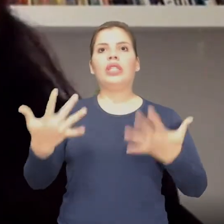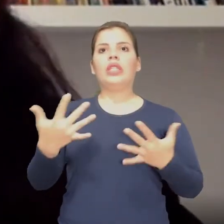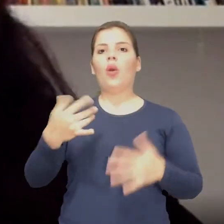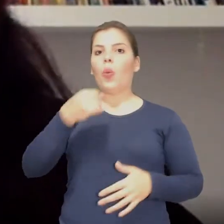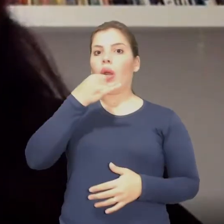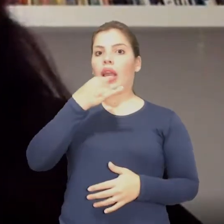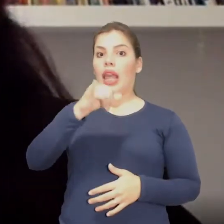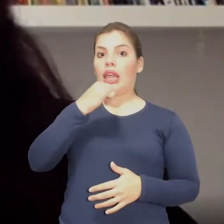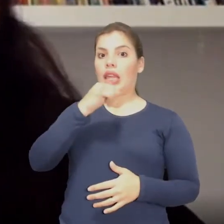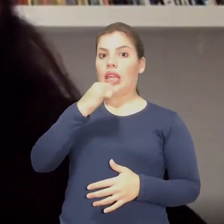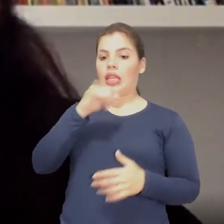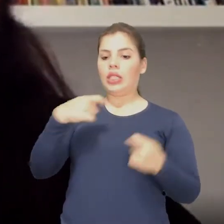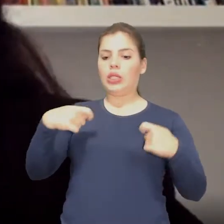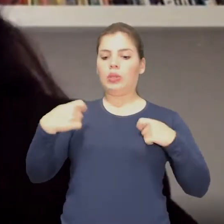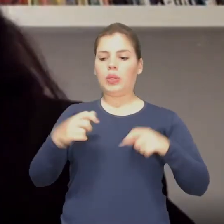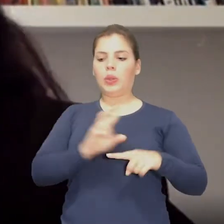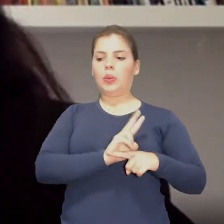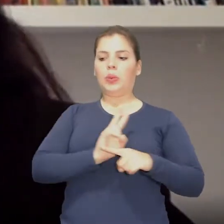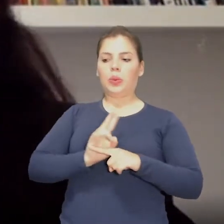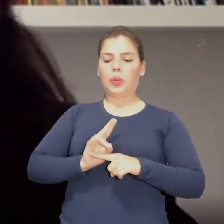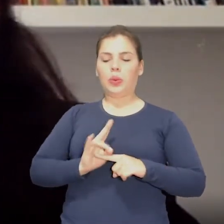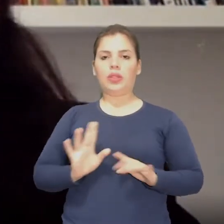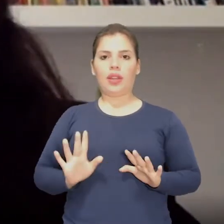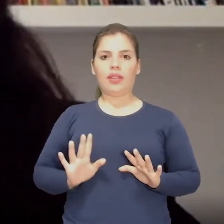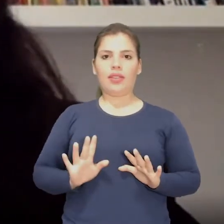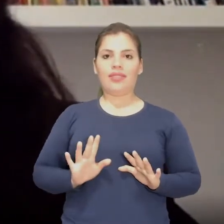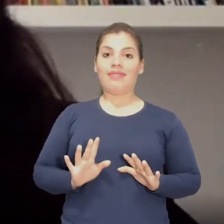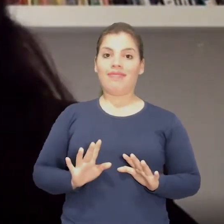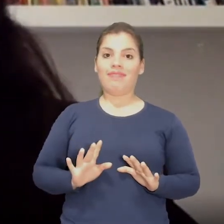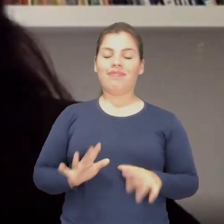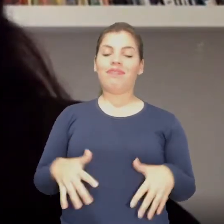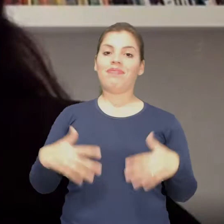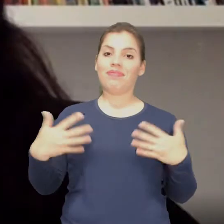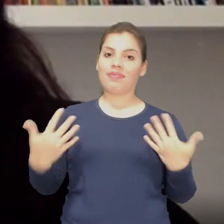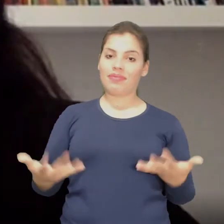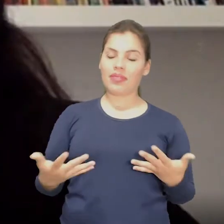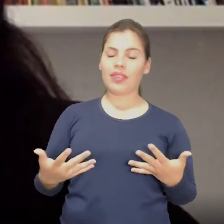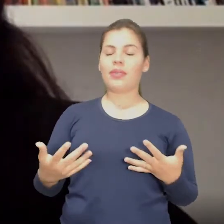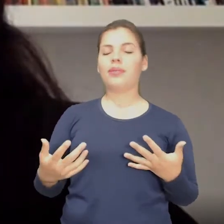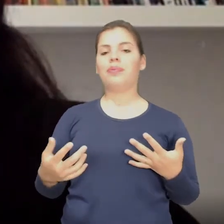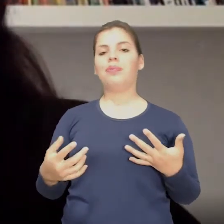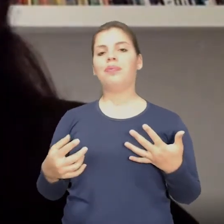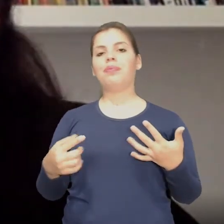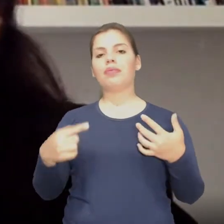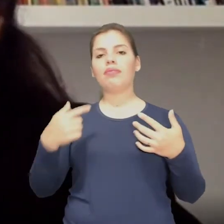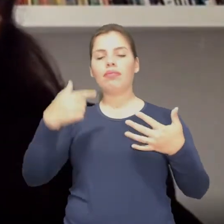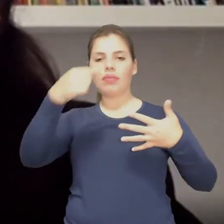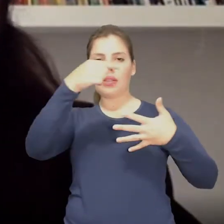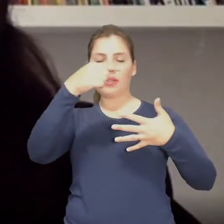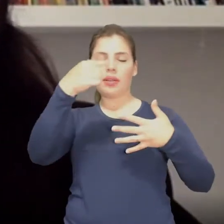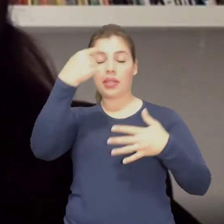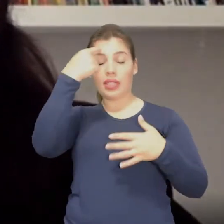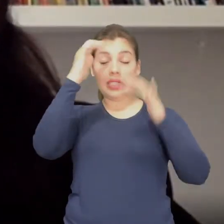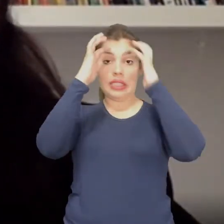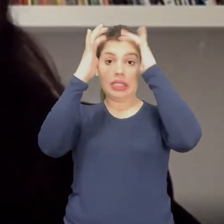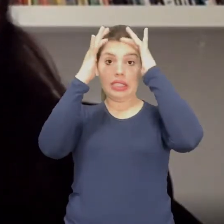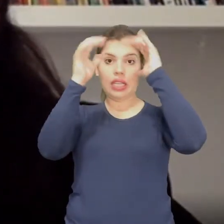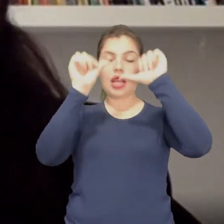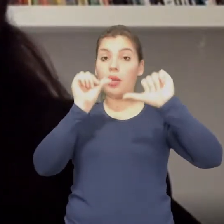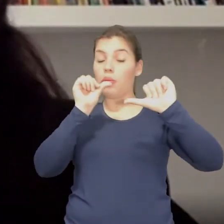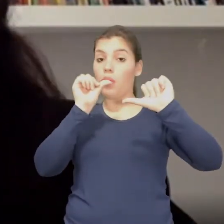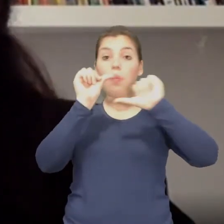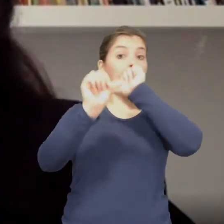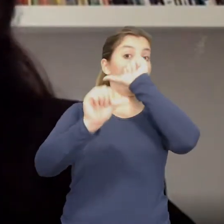poupar, preciso resguardar a minha vida. Então, acho que o primeiro ponto que o nosso